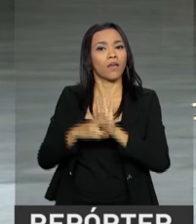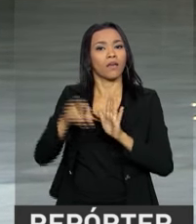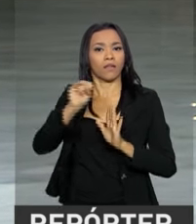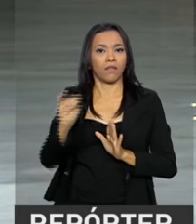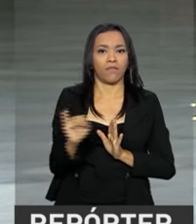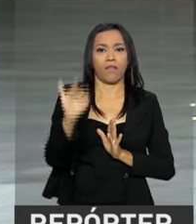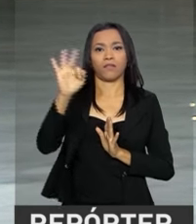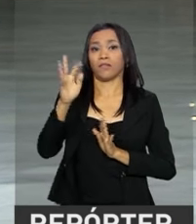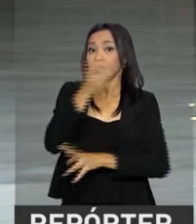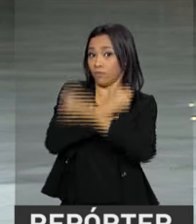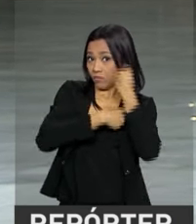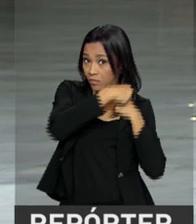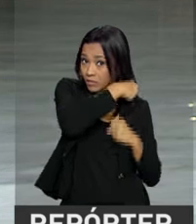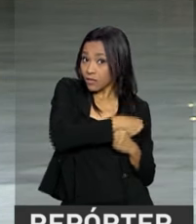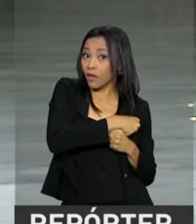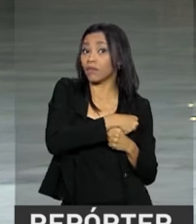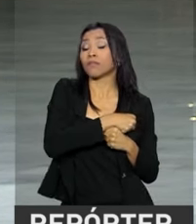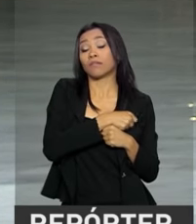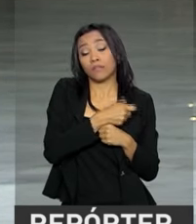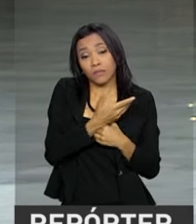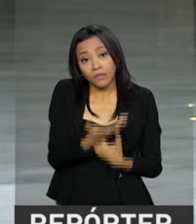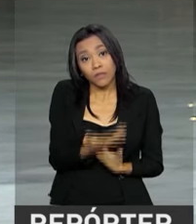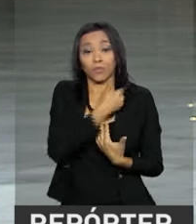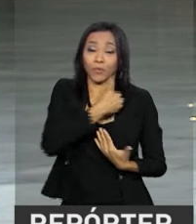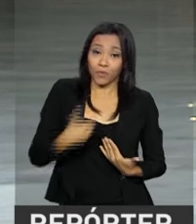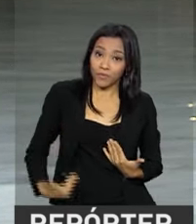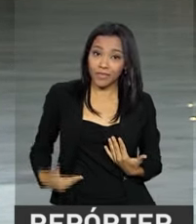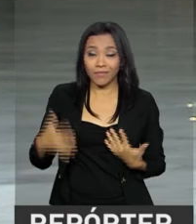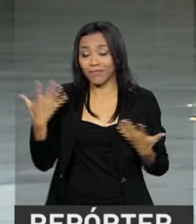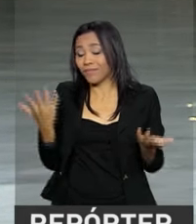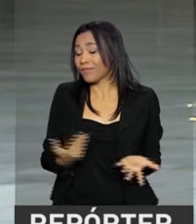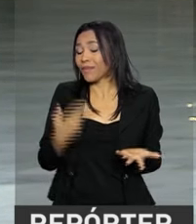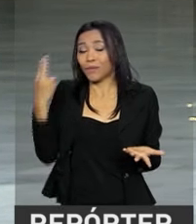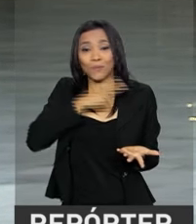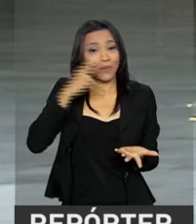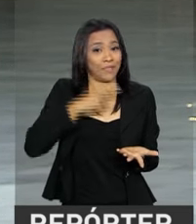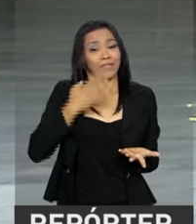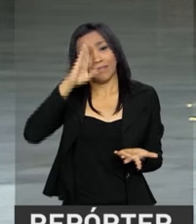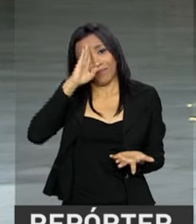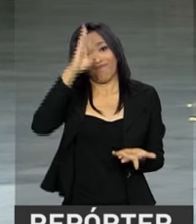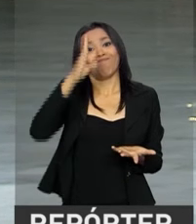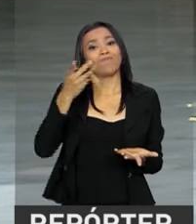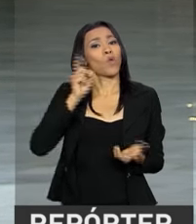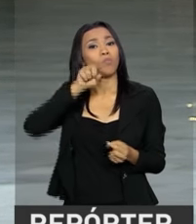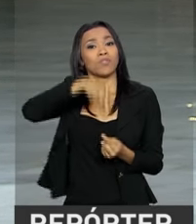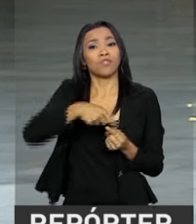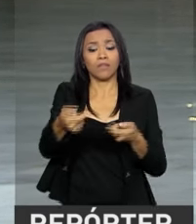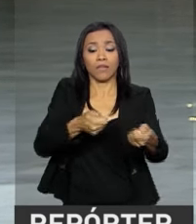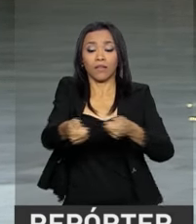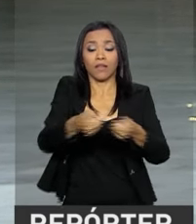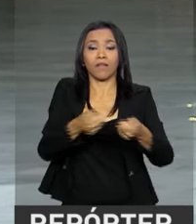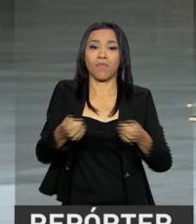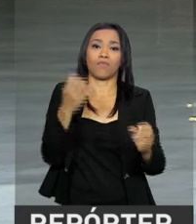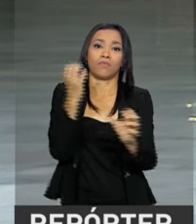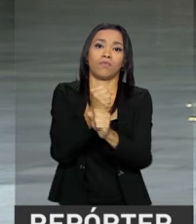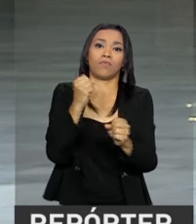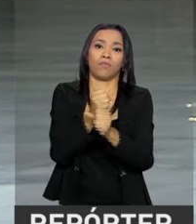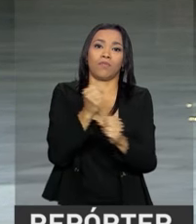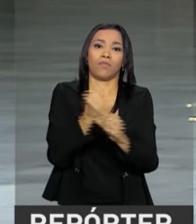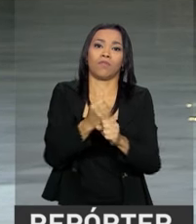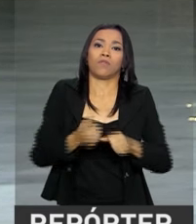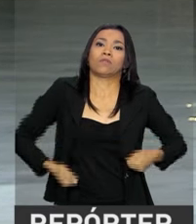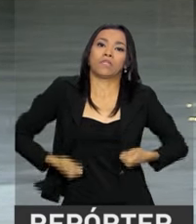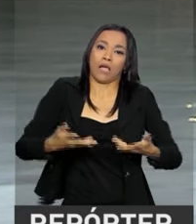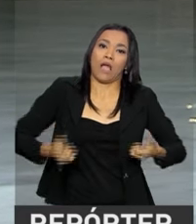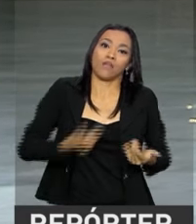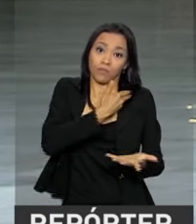ano imediatamente anterior e para o governo. Então ela é prioritária e fundamental para equilibrar as contas públicas do país e ajudar